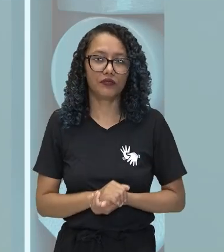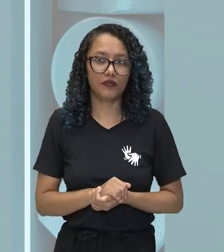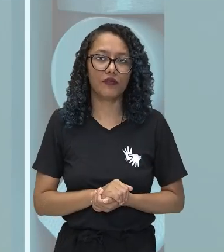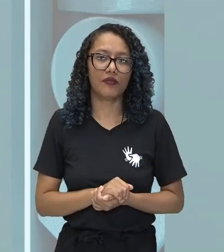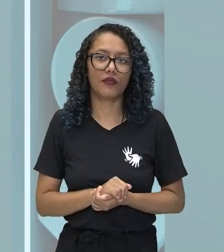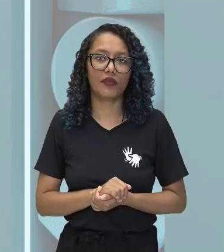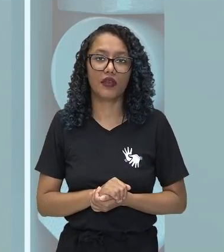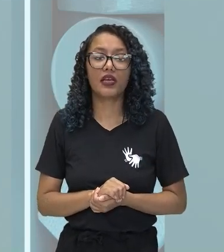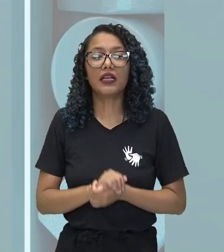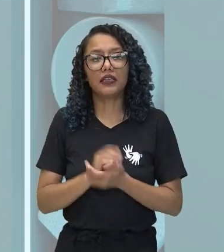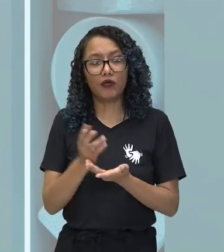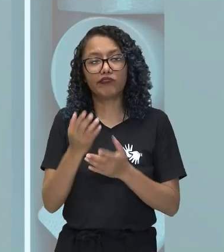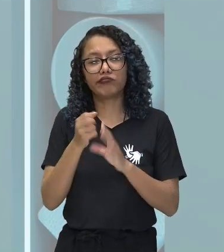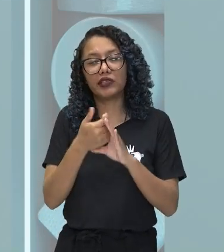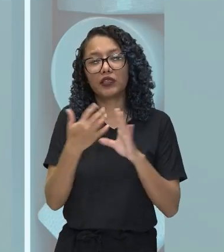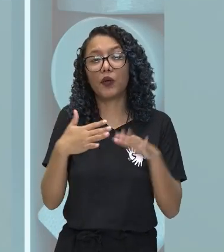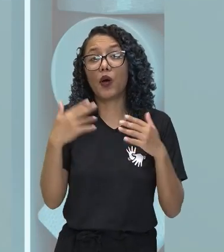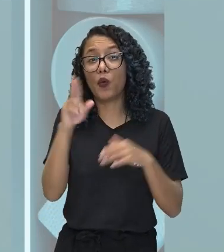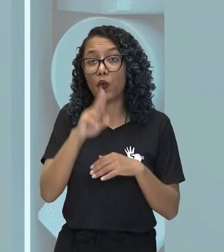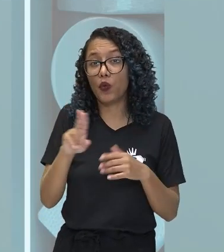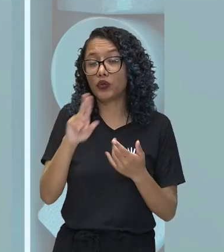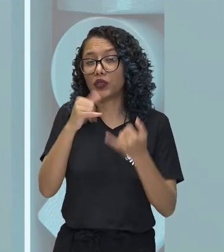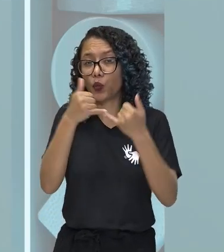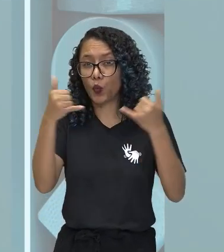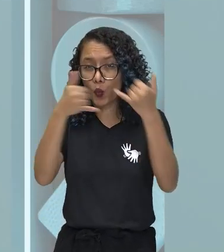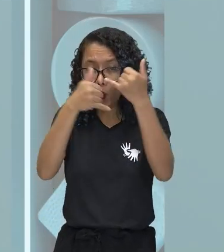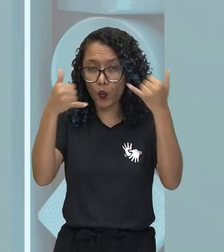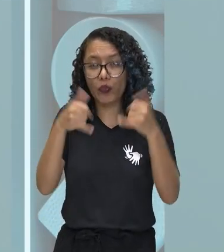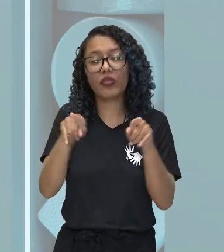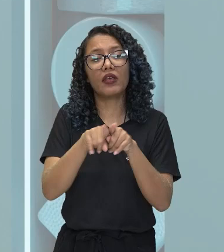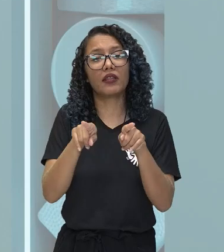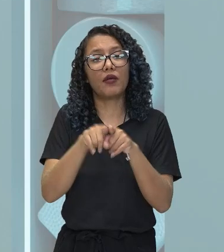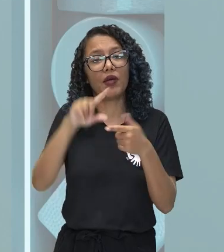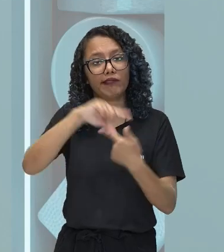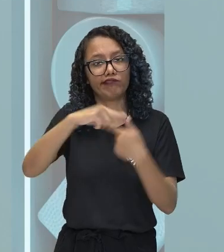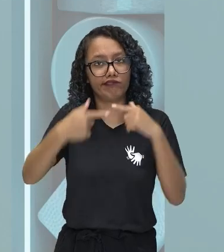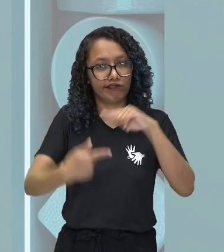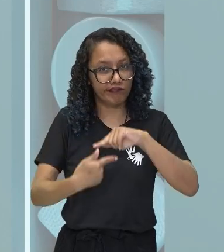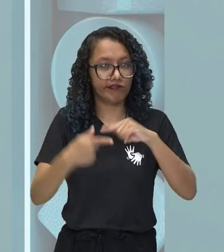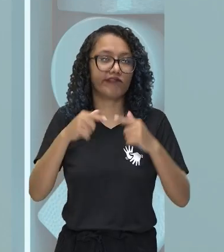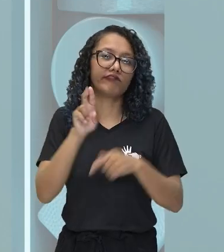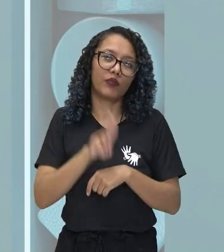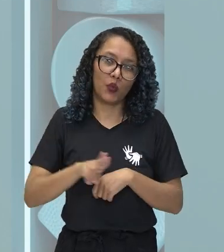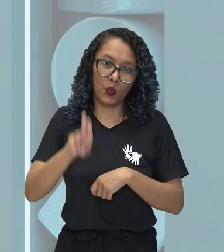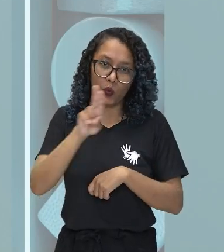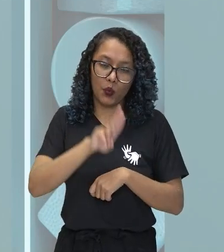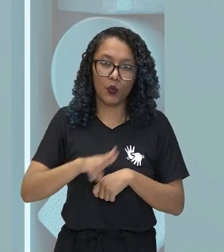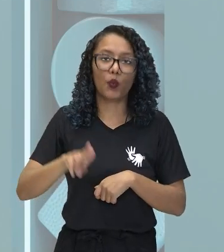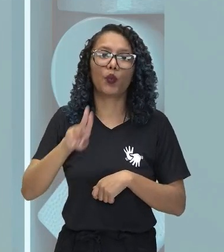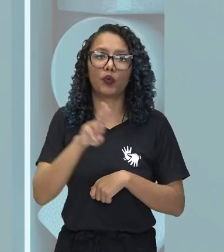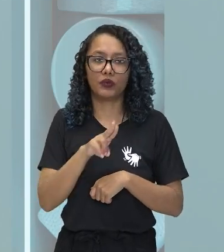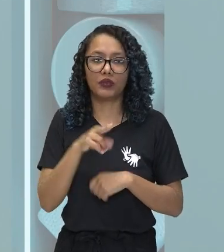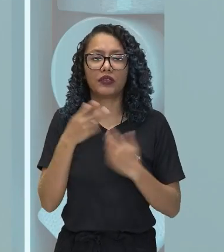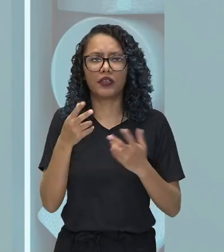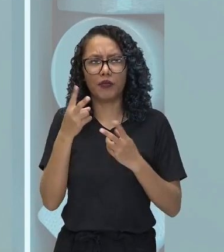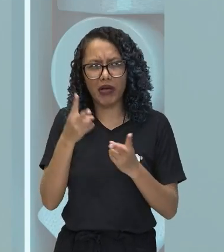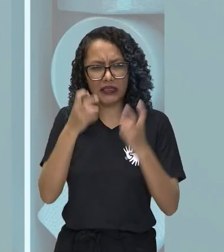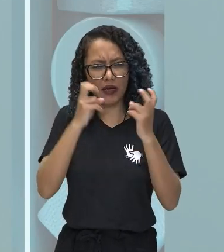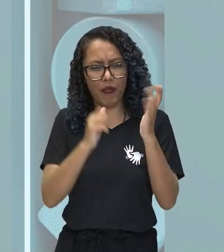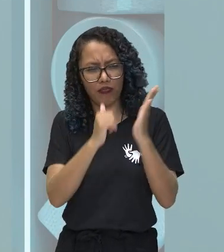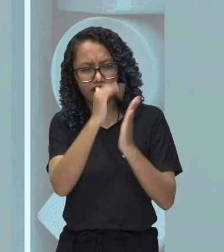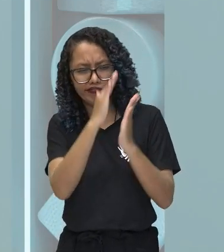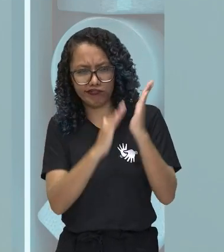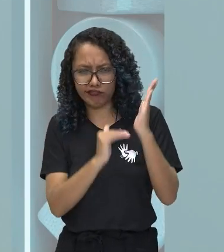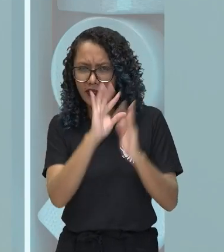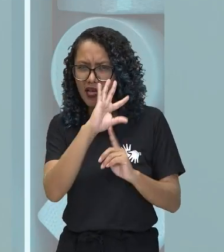das linhas e é a utilização das formas geométricas. Então, quando a gente observa uma obra cubista, a gente